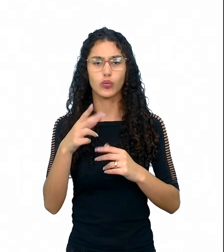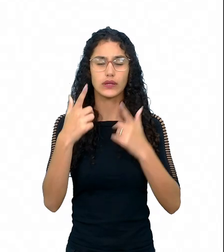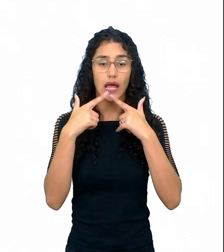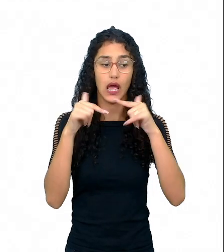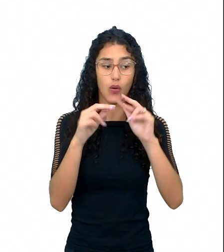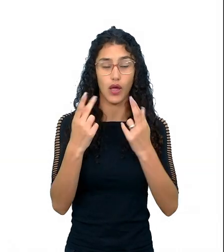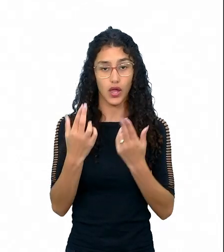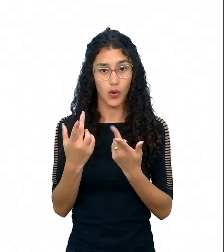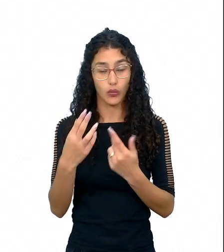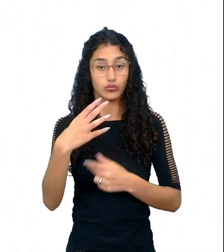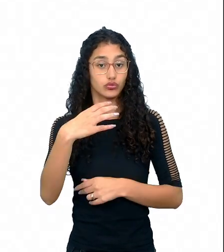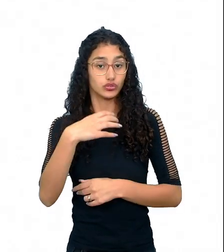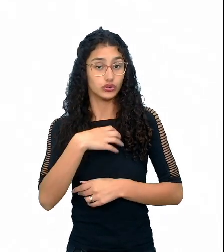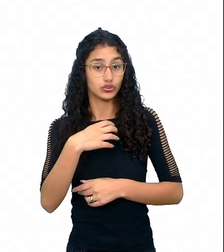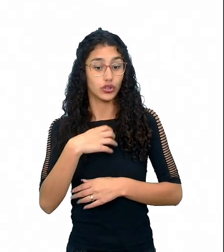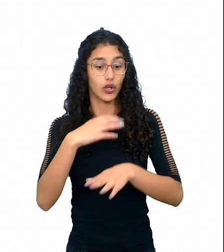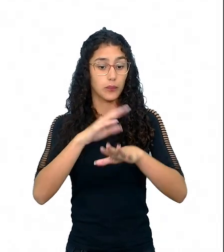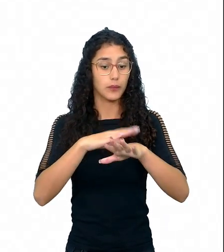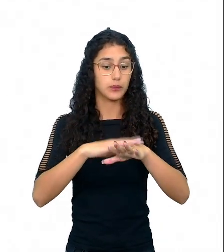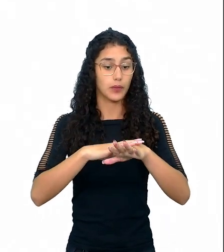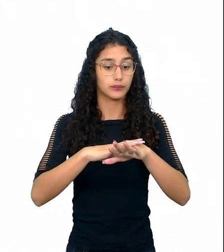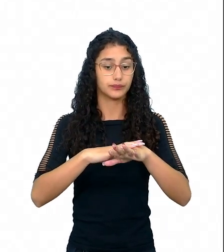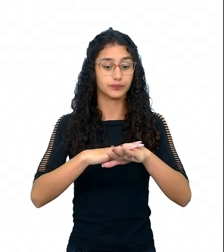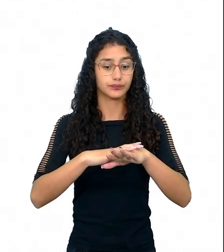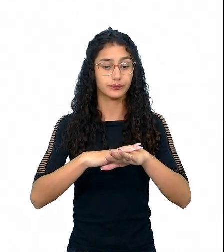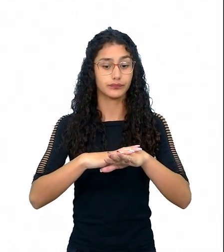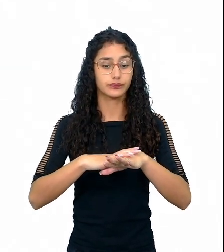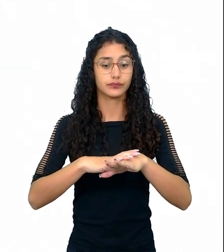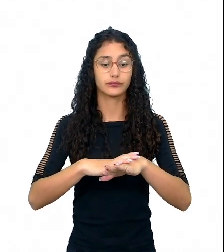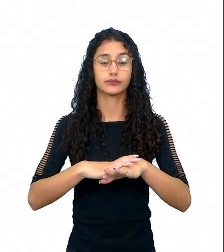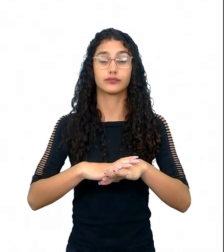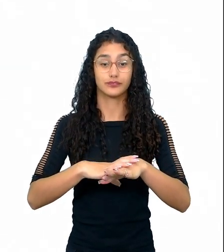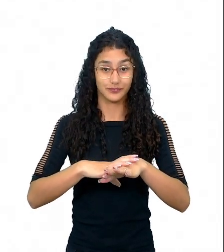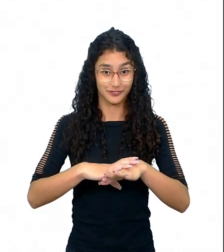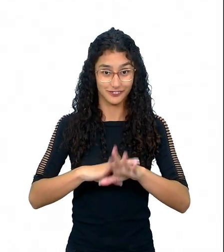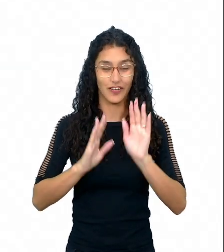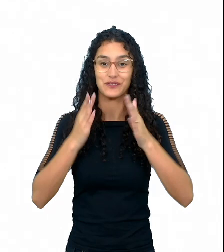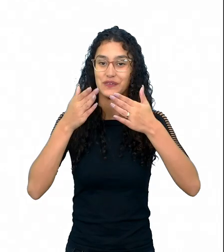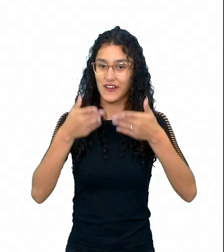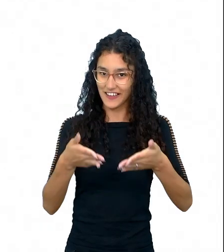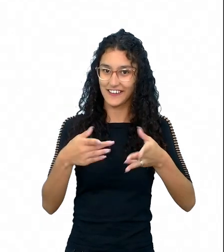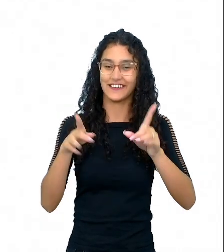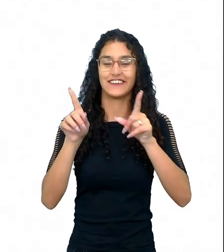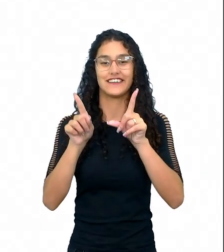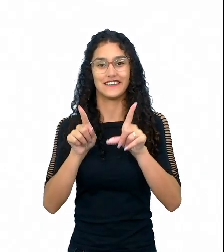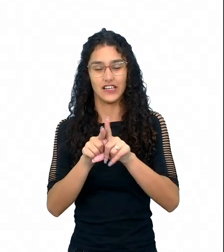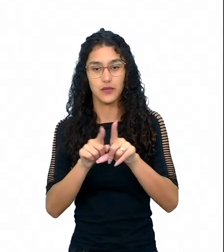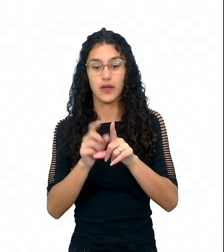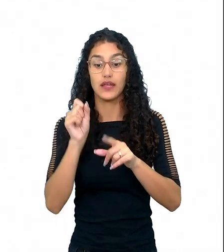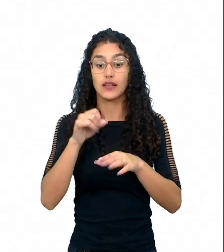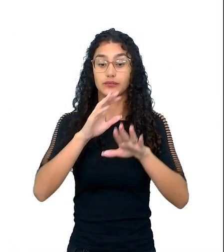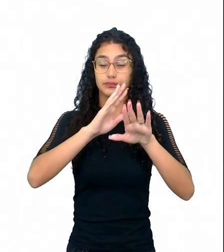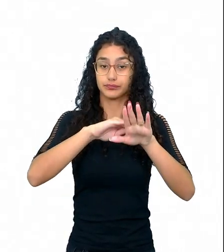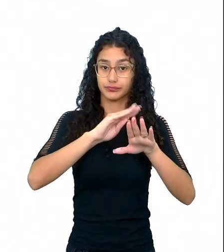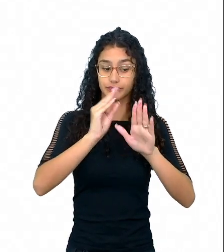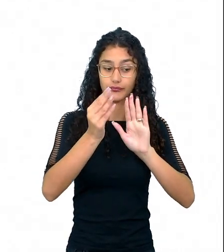língua em situações e condições de produções específicas e situadas, que exigem mais